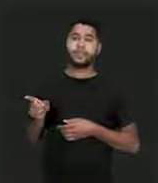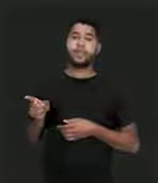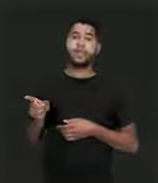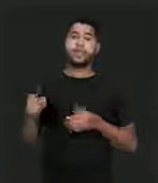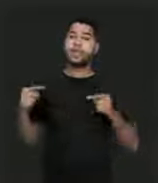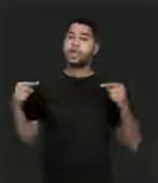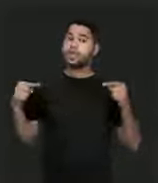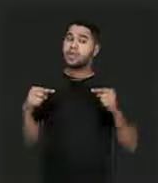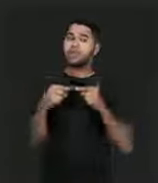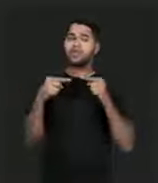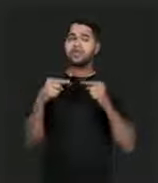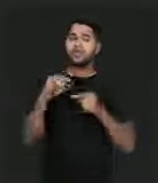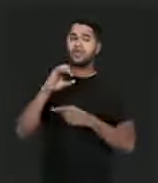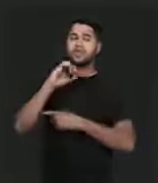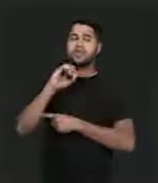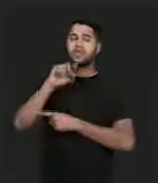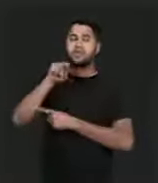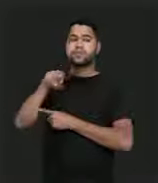de